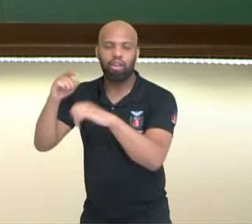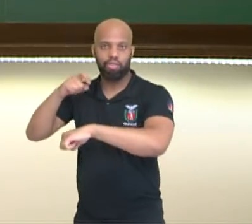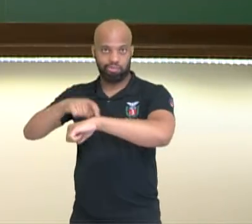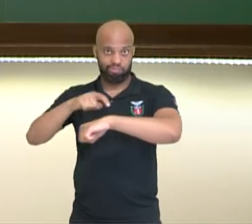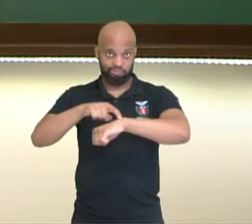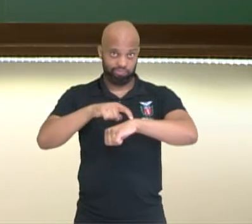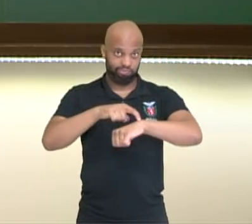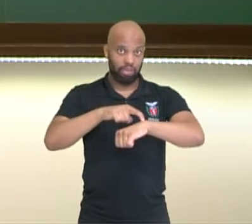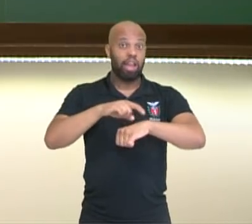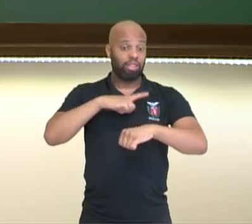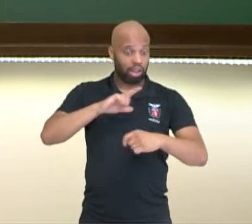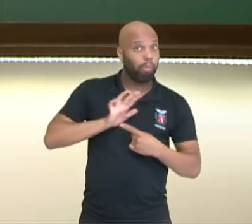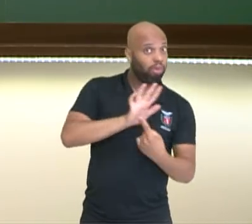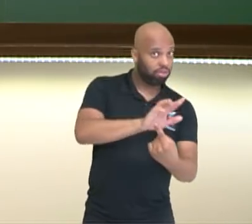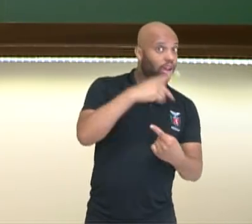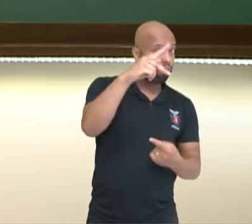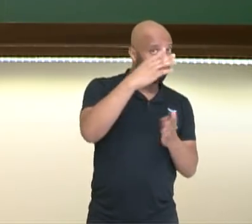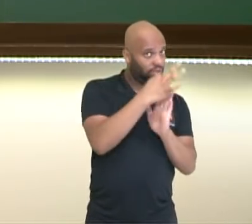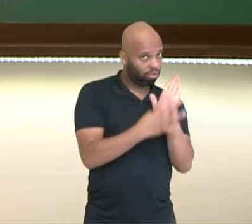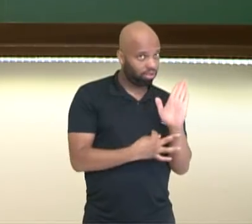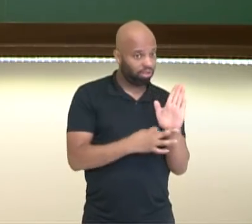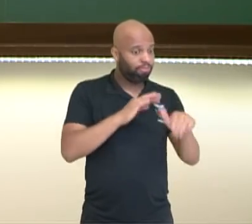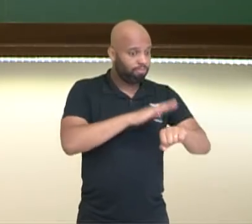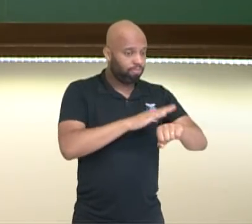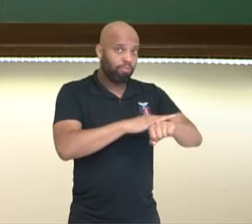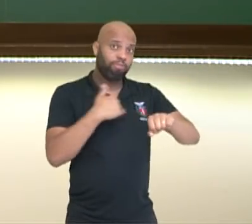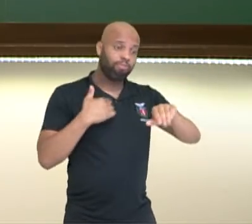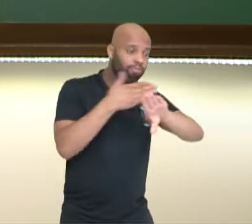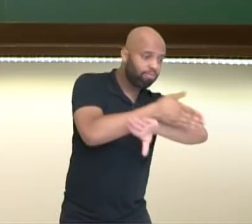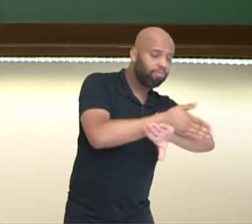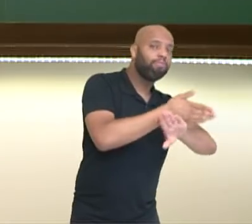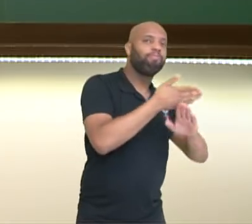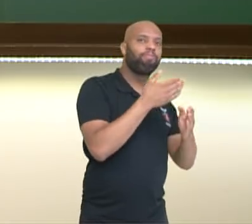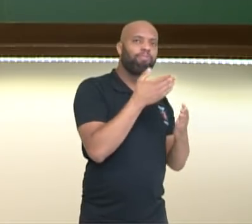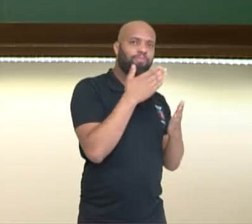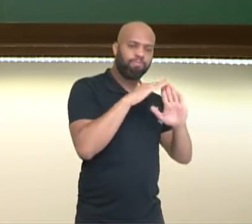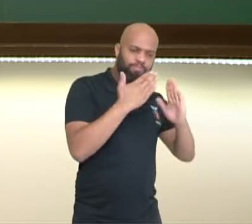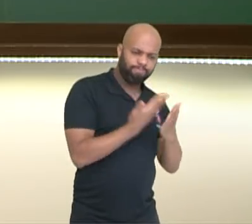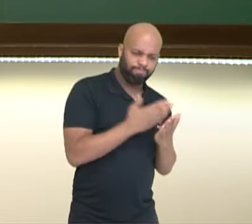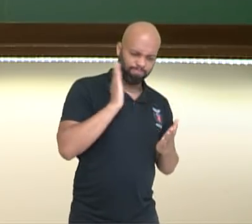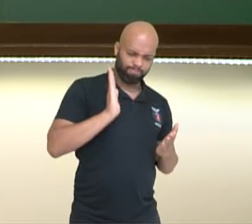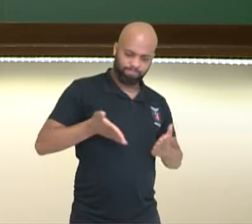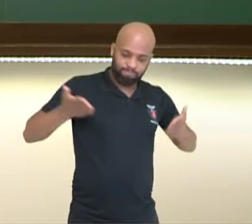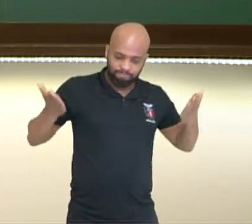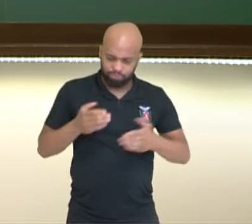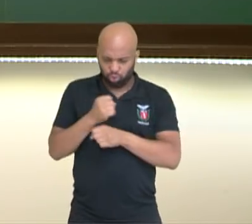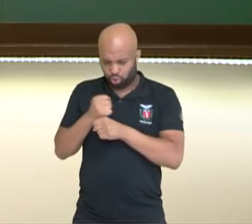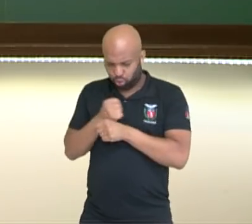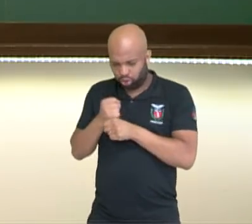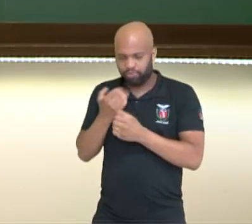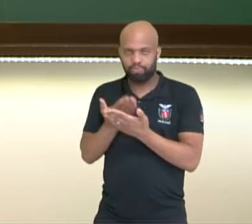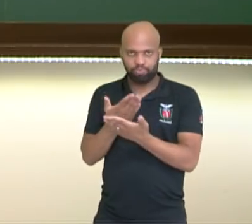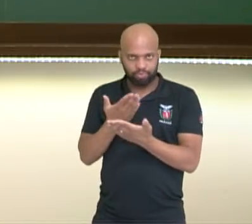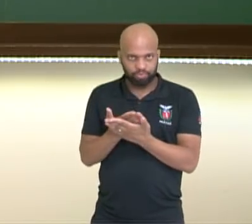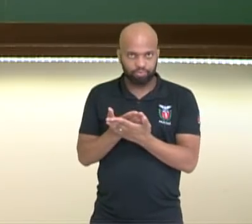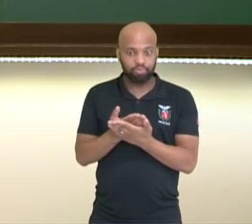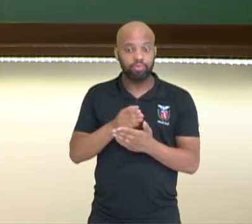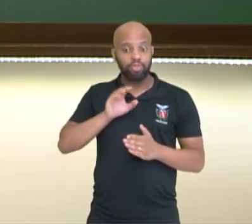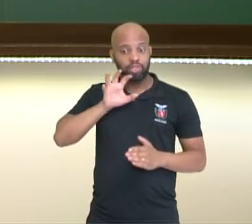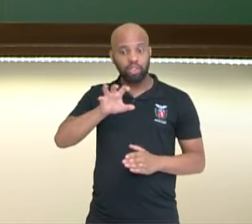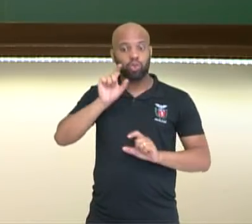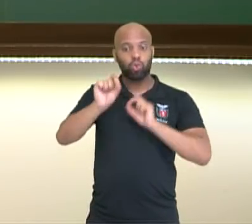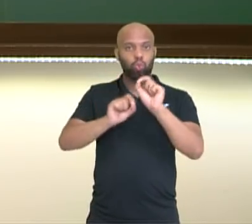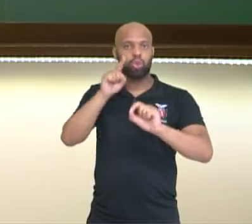lá dizer, quando eu entrei na escola, agora já faz anos que eu estudo. Isso caracteriza o conto, né? Uma das